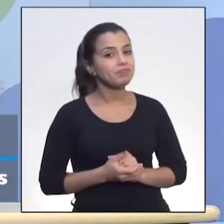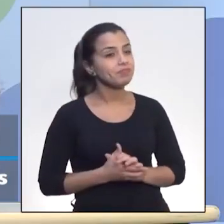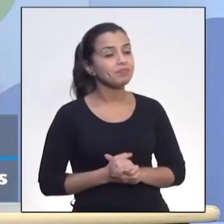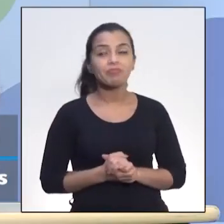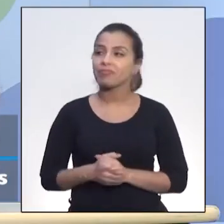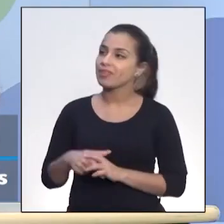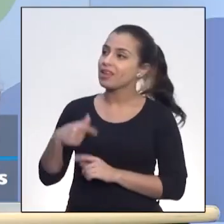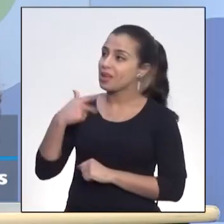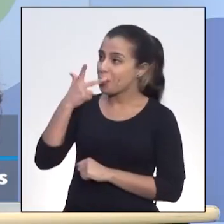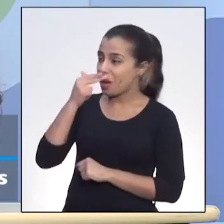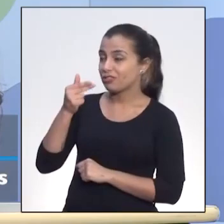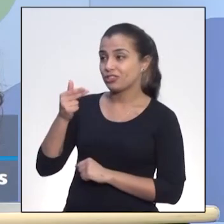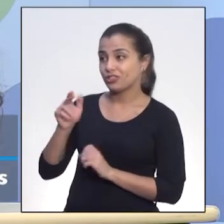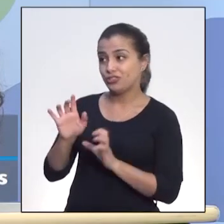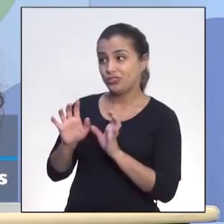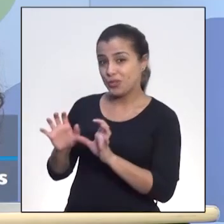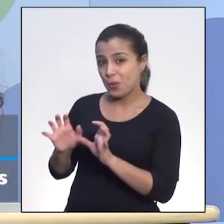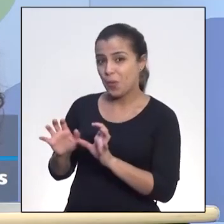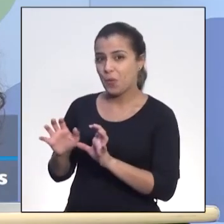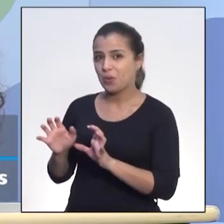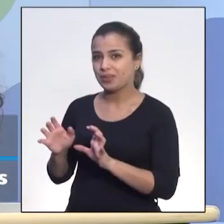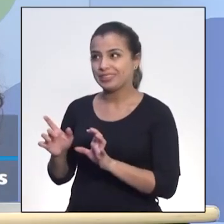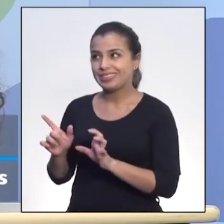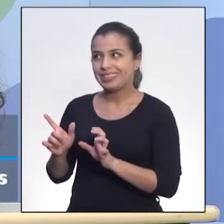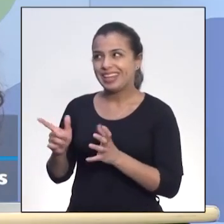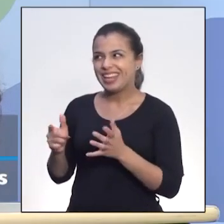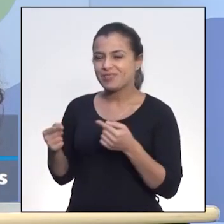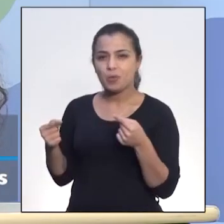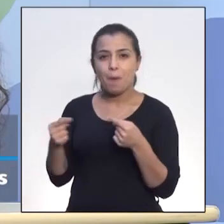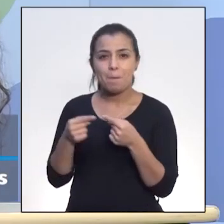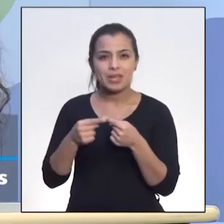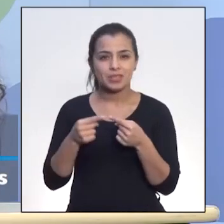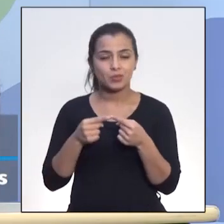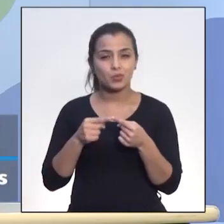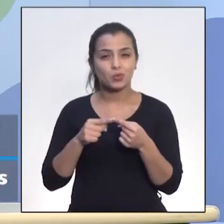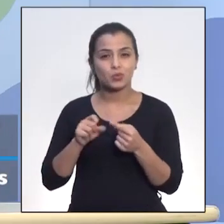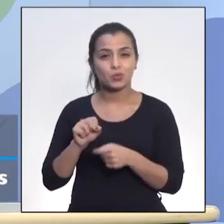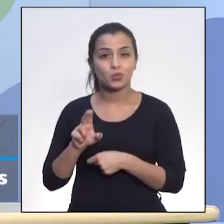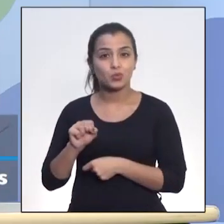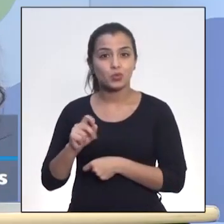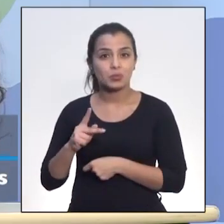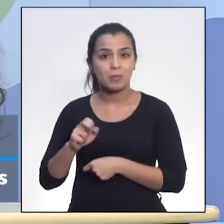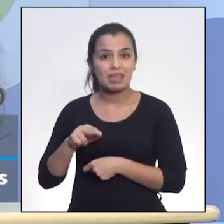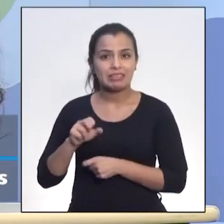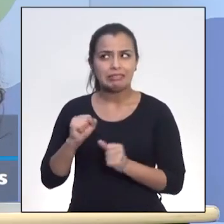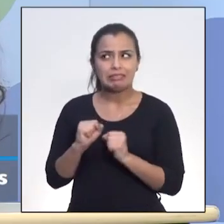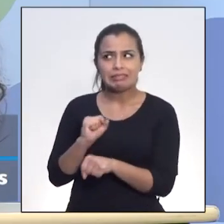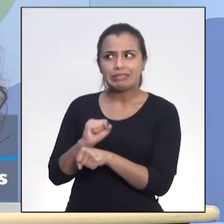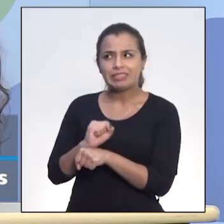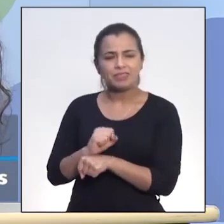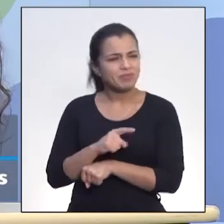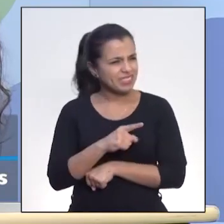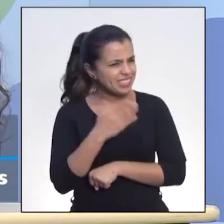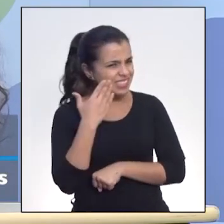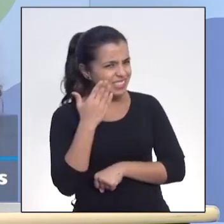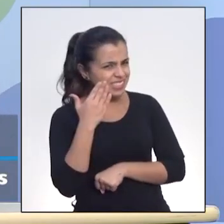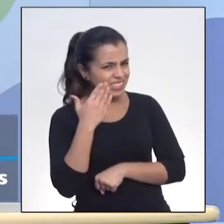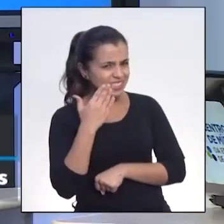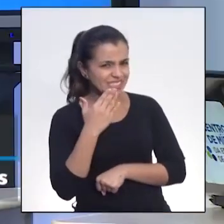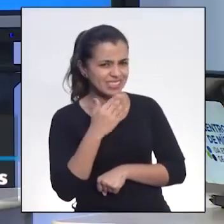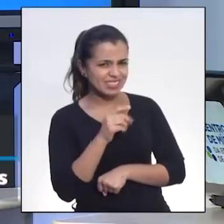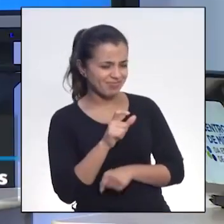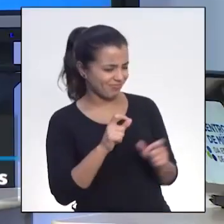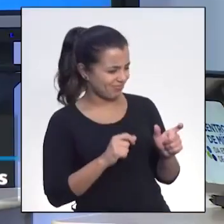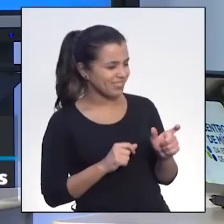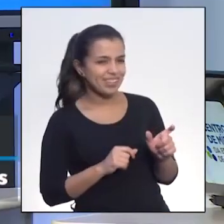está no suspense, porque o suspense te deixa mais apavorado do que quando aparece lá o monstro. Professora, sabe o que é jump scared? Jump scared é assim.